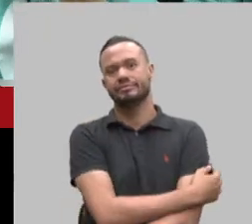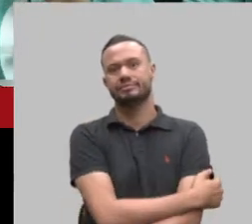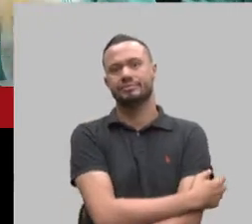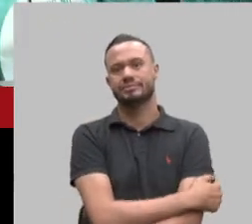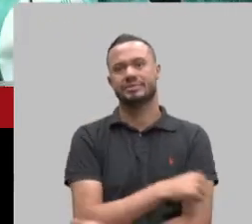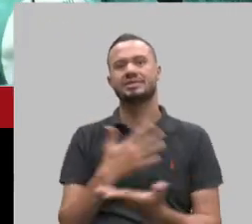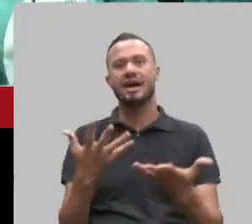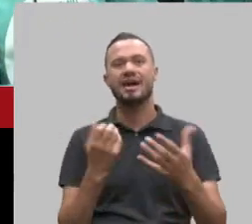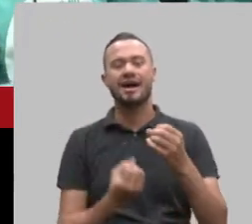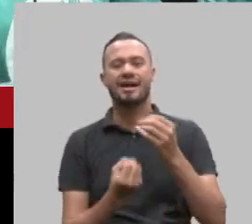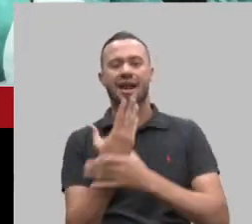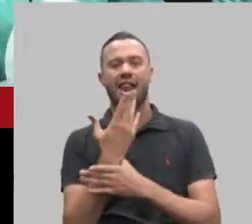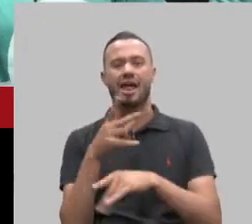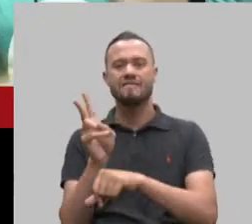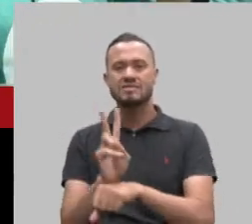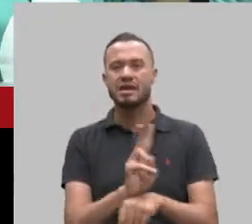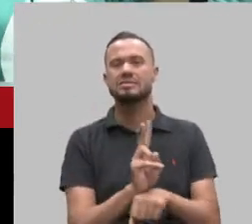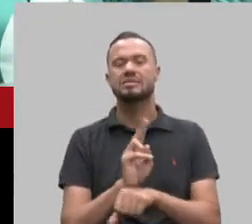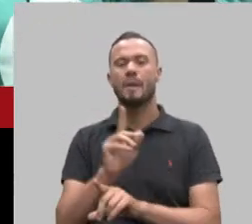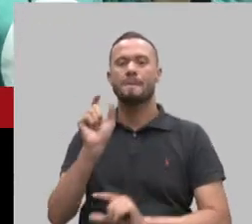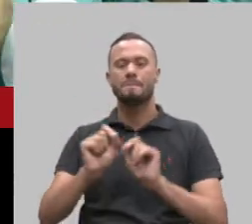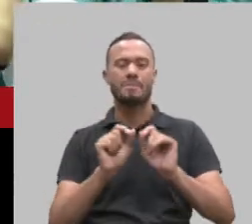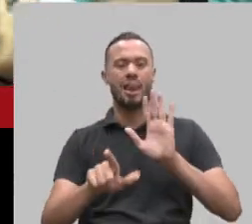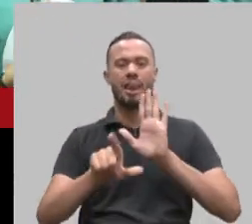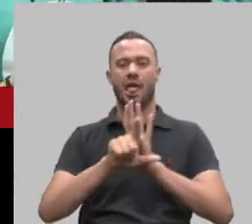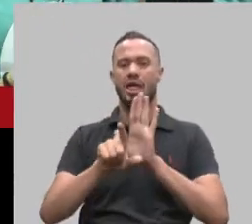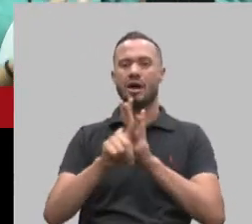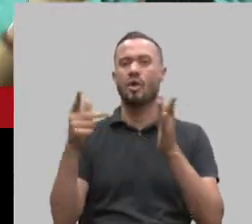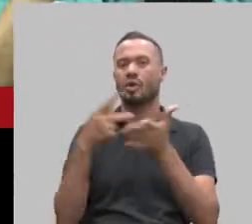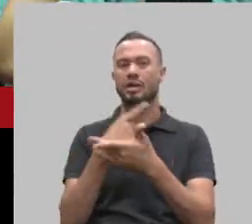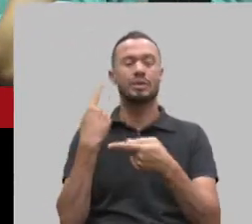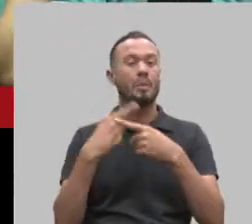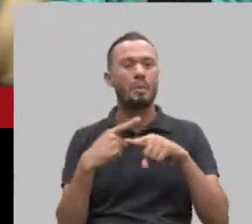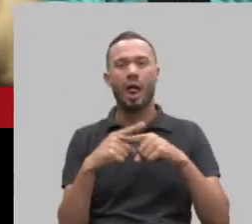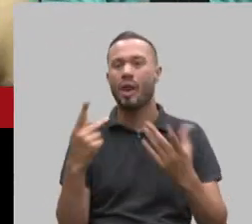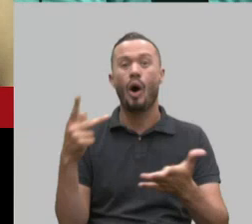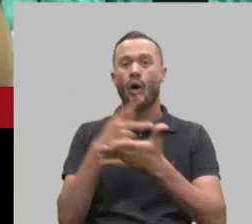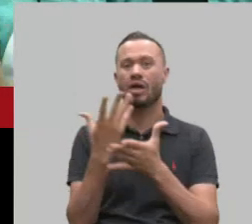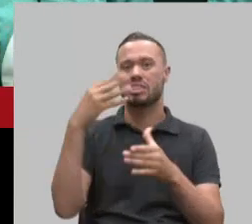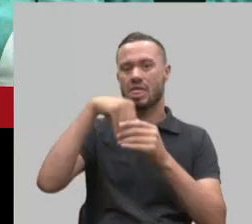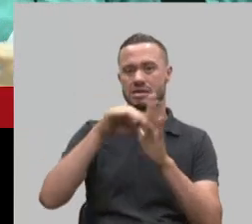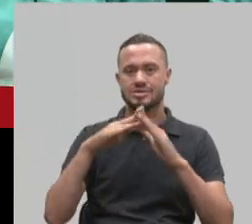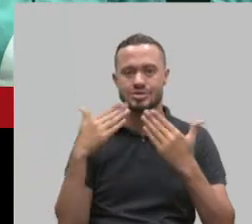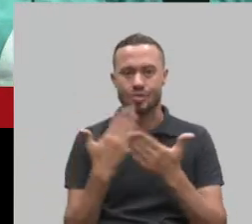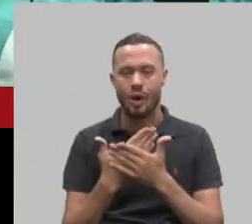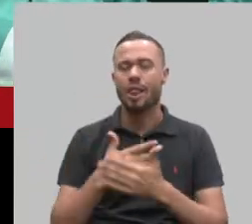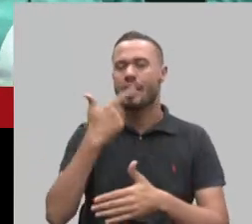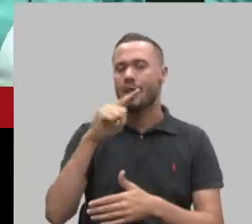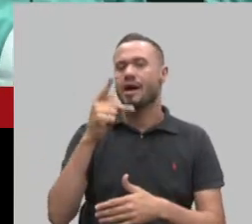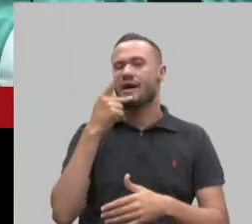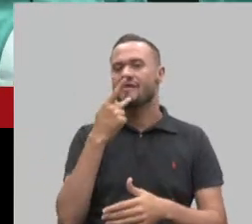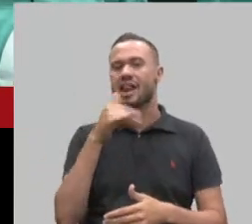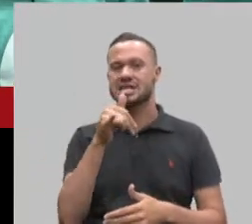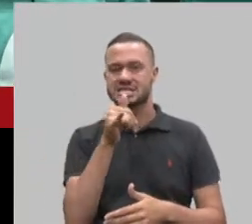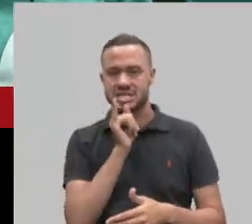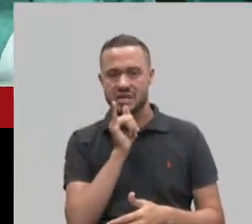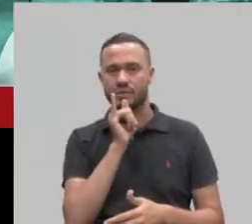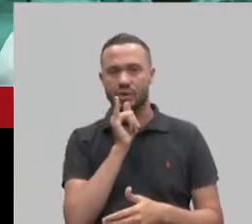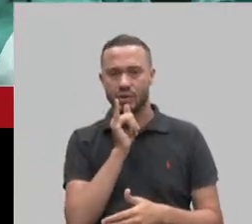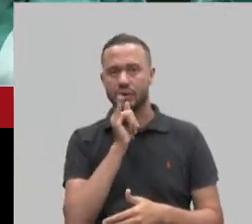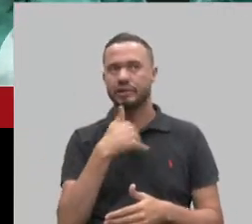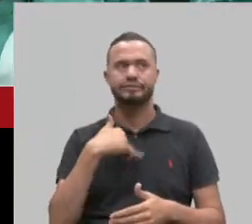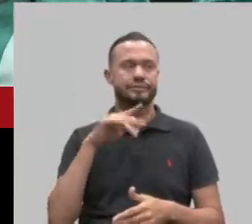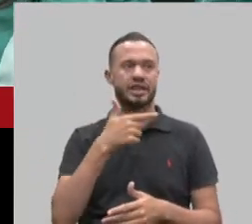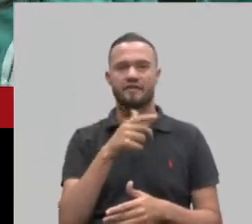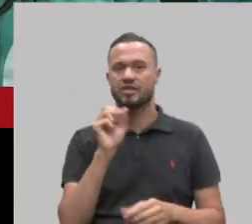fiscalização para que essa lei seja aplicada é porque ela não acontece nas nossas escolas novamente eu trago o exemplo da minha escola minha cidade tem 320 anos a minha